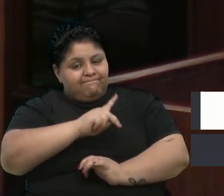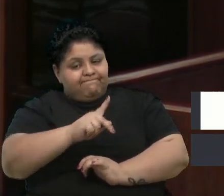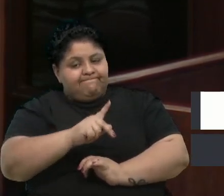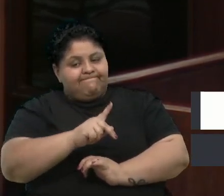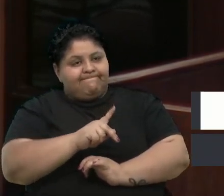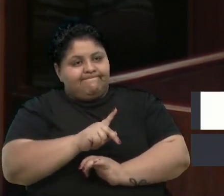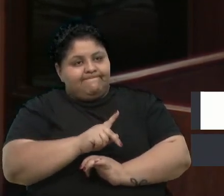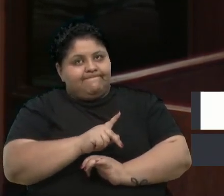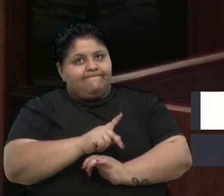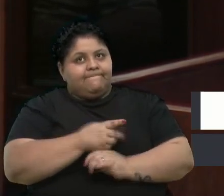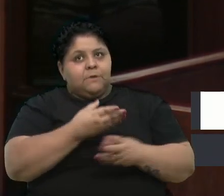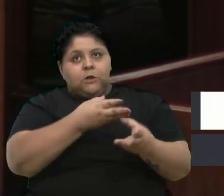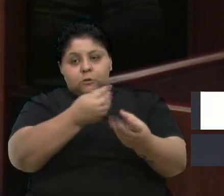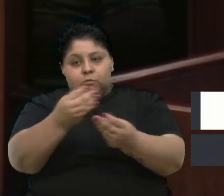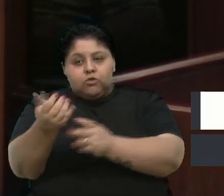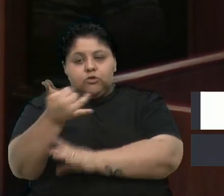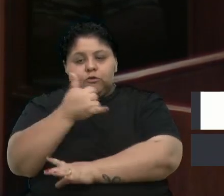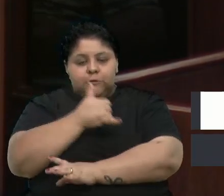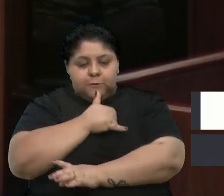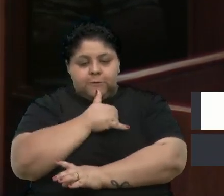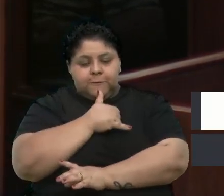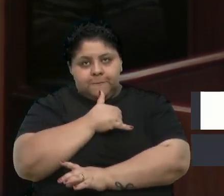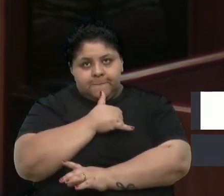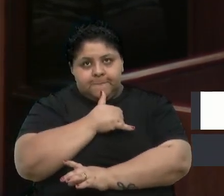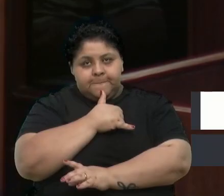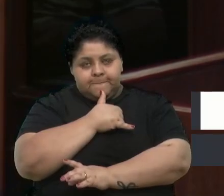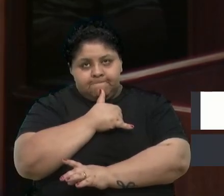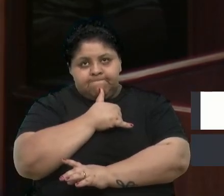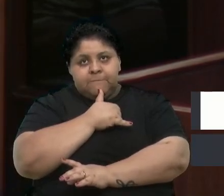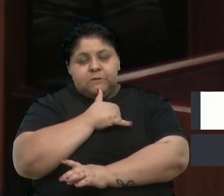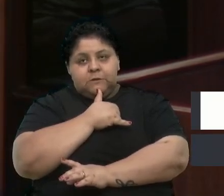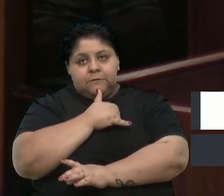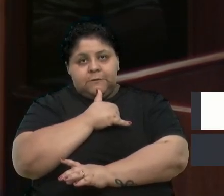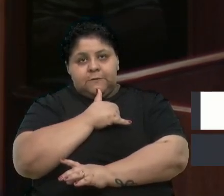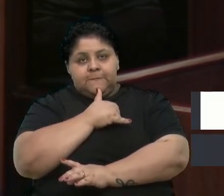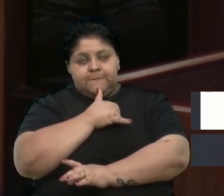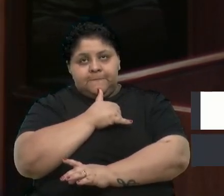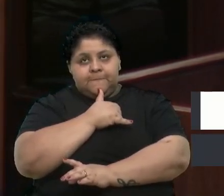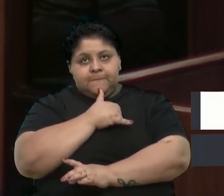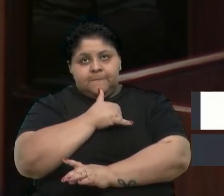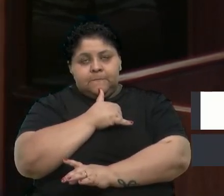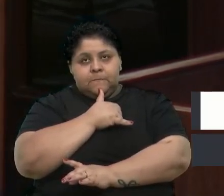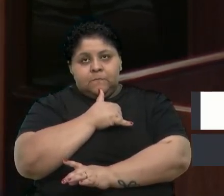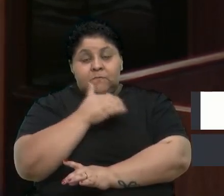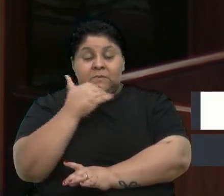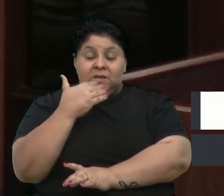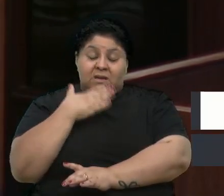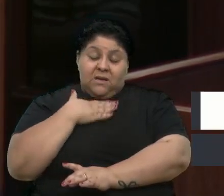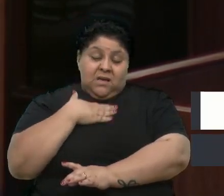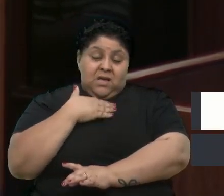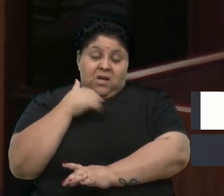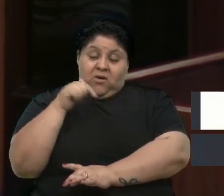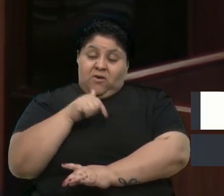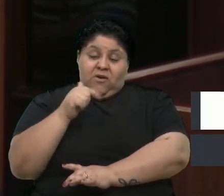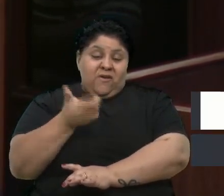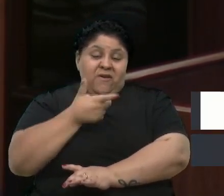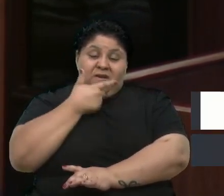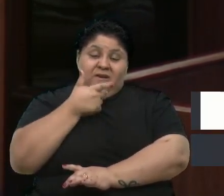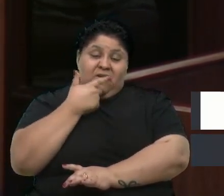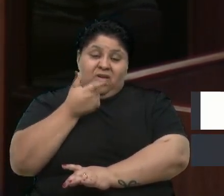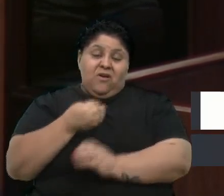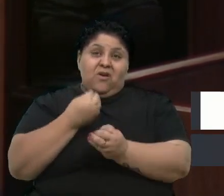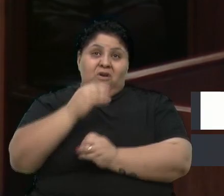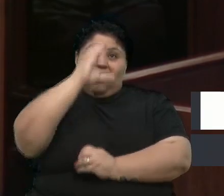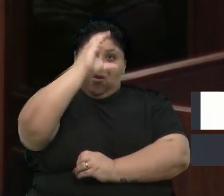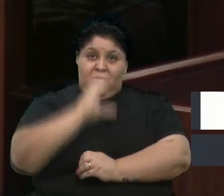estou muito triste, e muito triste mesmo. E eu não estou falando como o cidadão